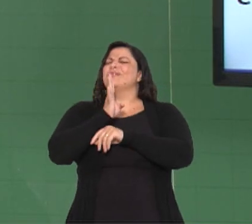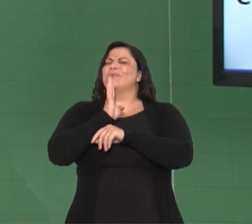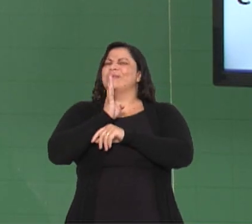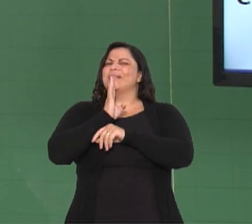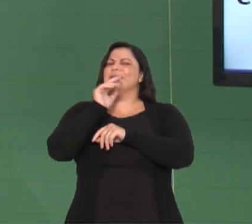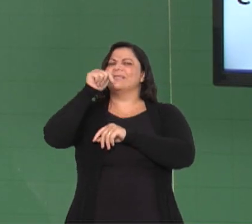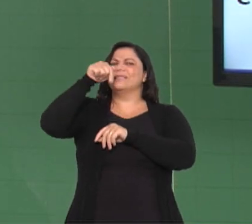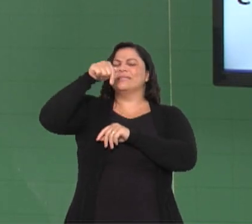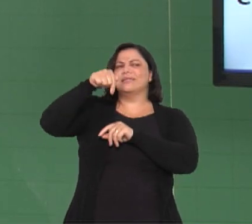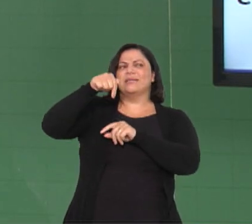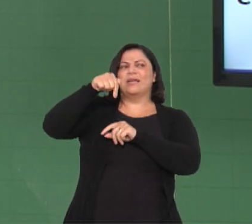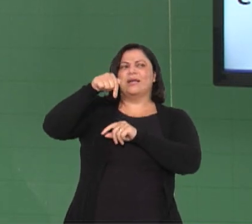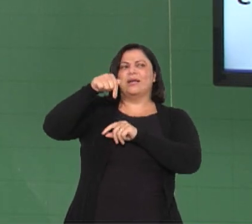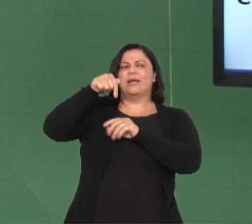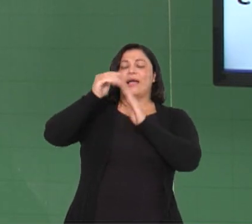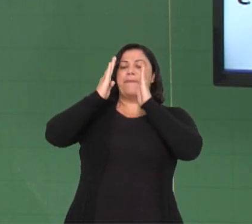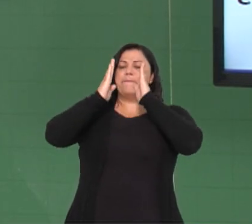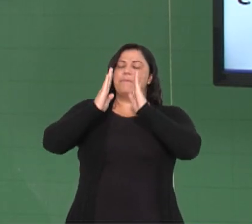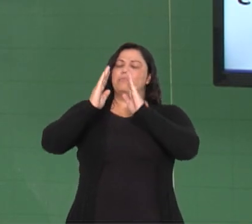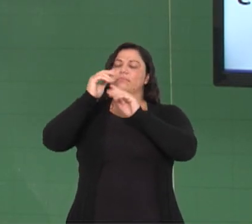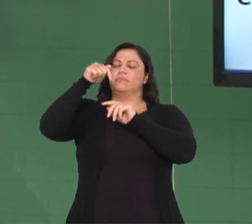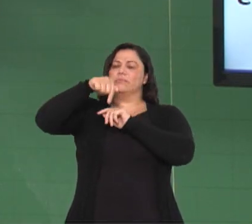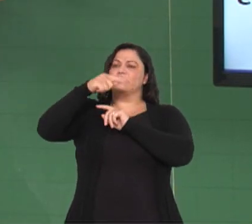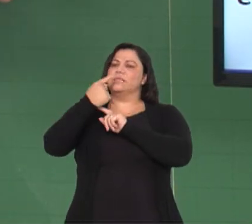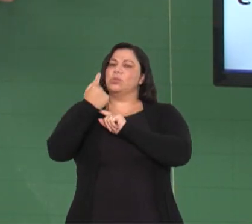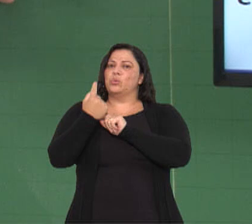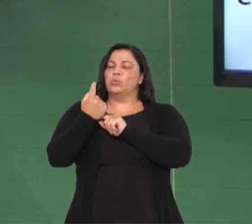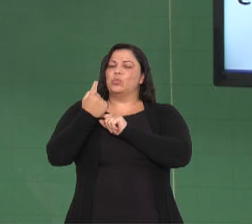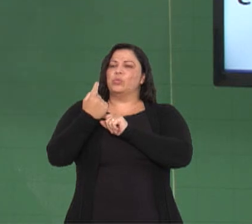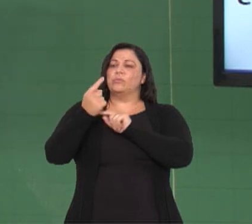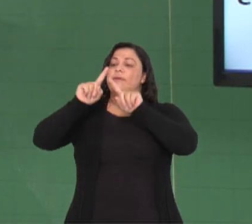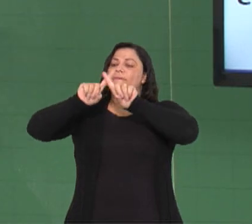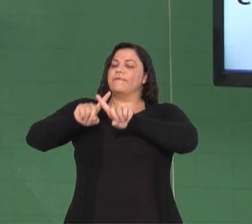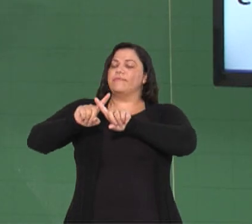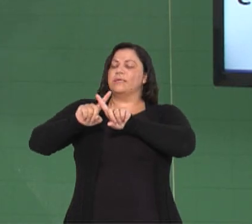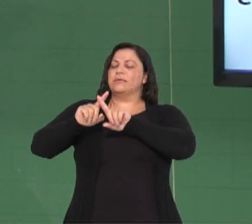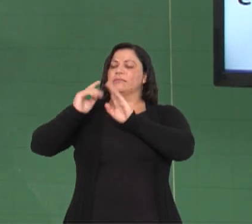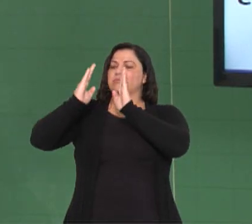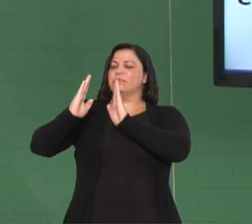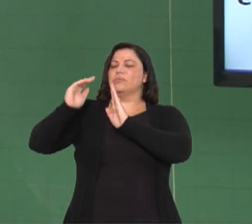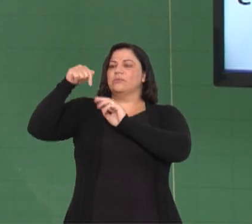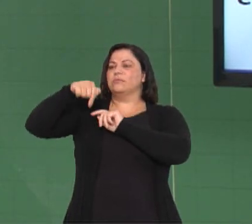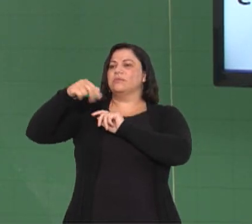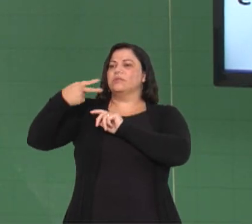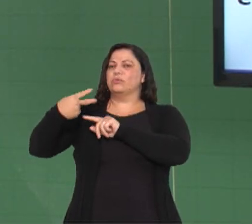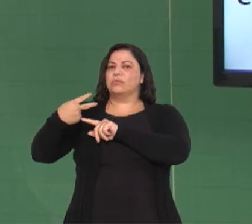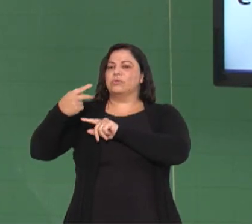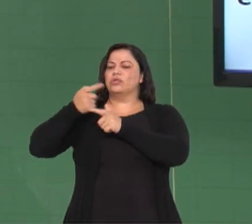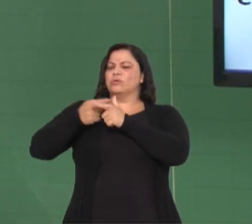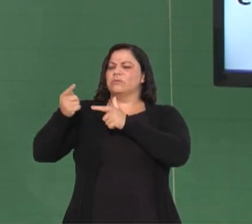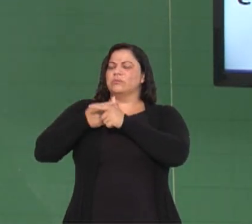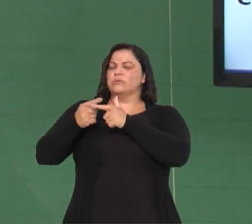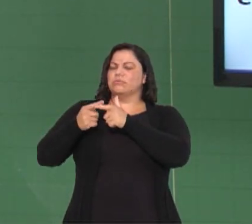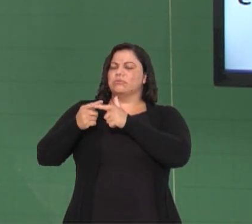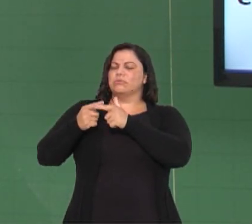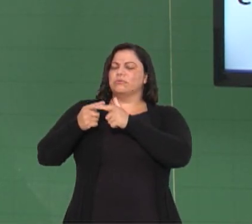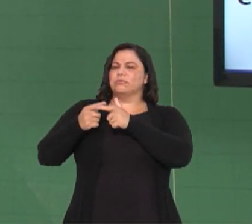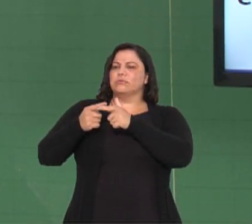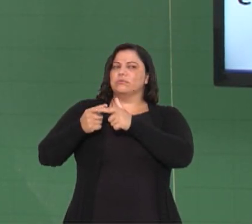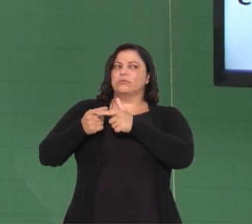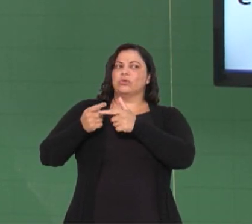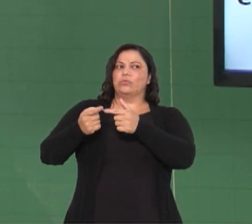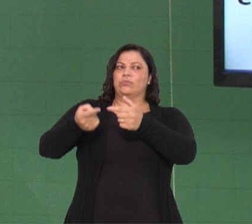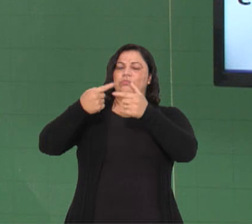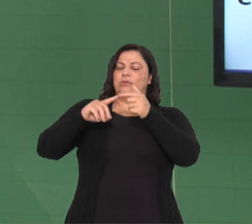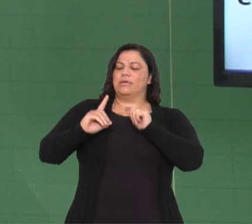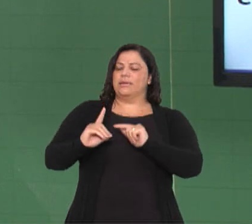K módulo de Q1 vezes módulo de Q2 divididos pela distância ao quadrado. Isso aqui é o próprio